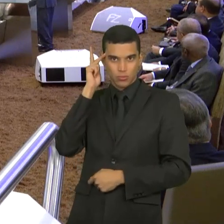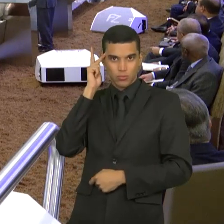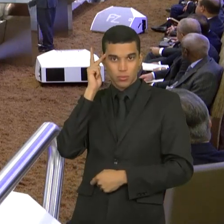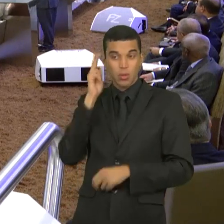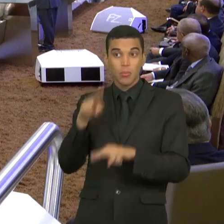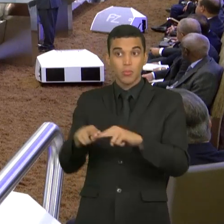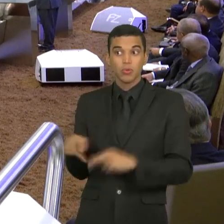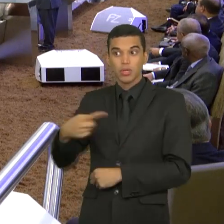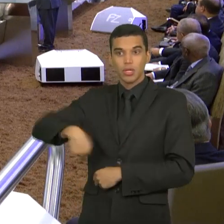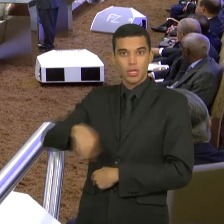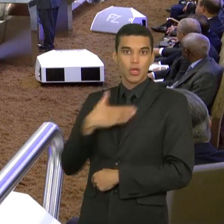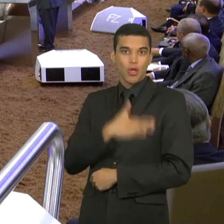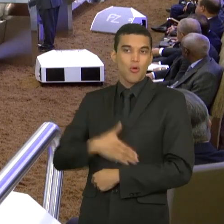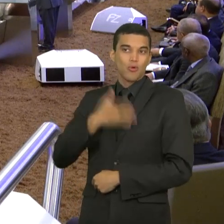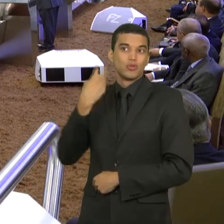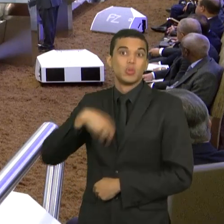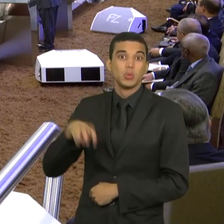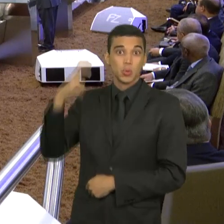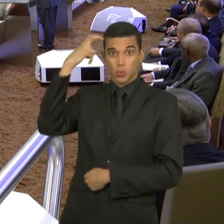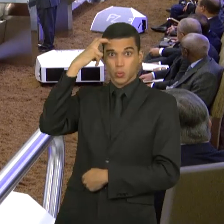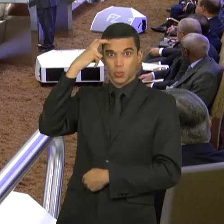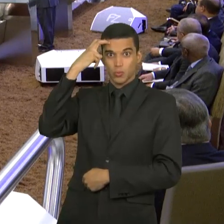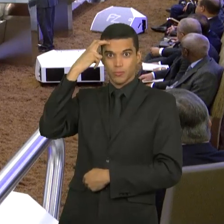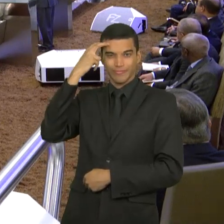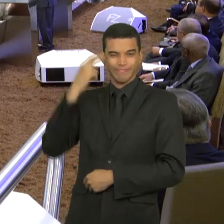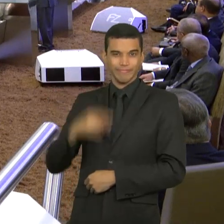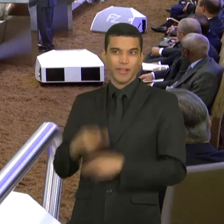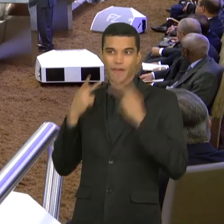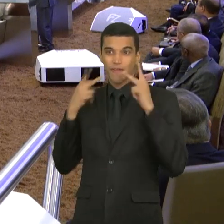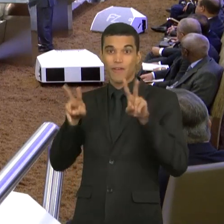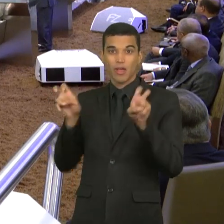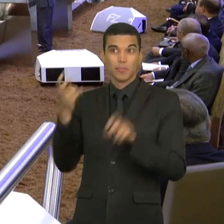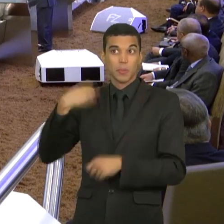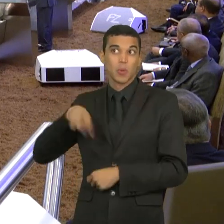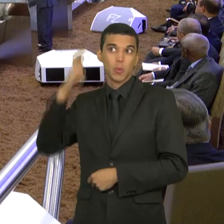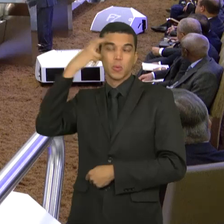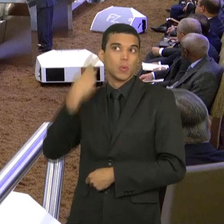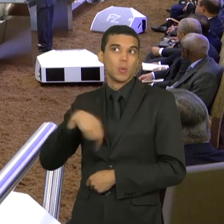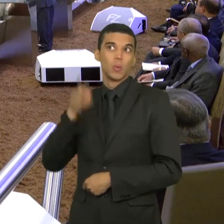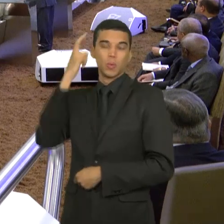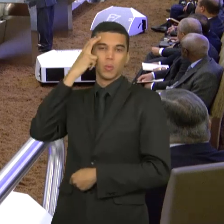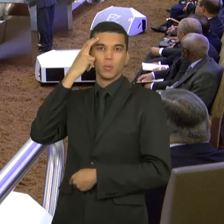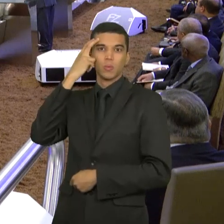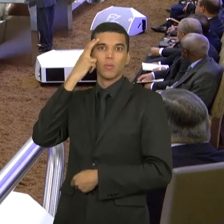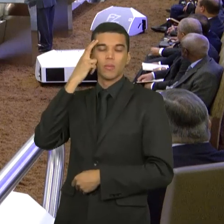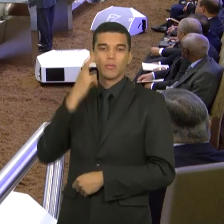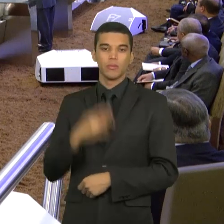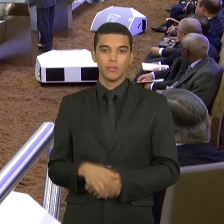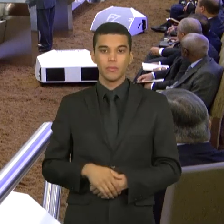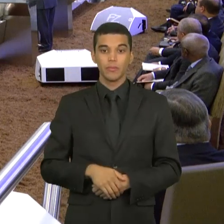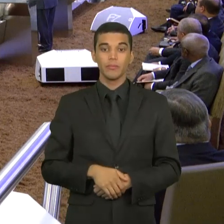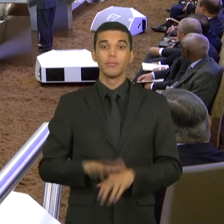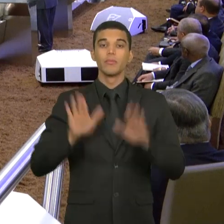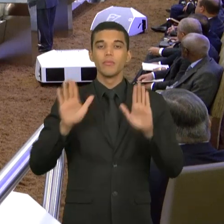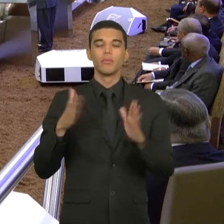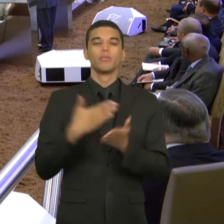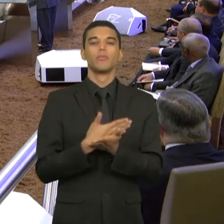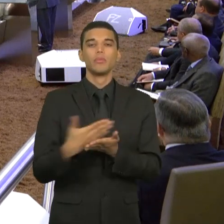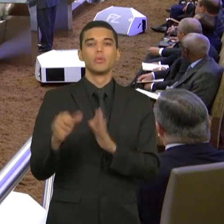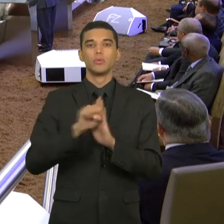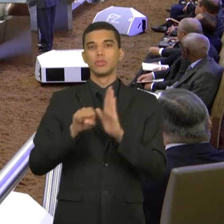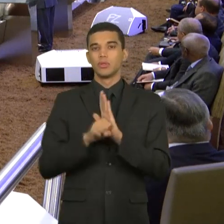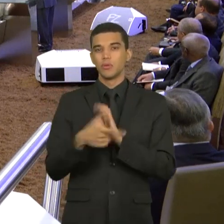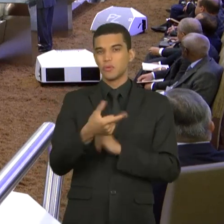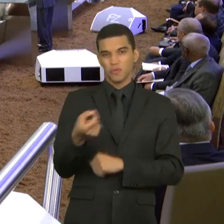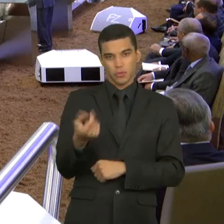não é mas aí por volta mesmo no início até o início do século 20 quase que todas